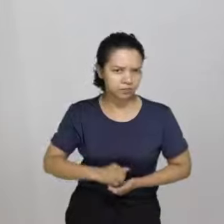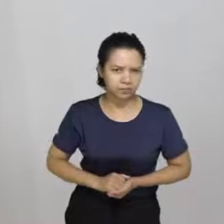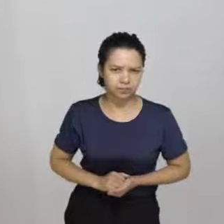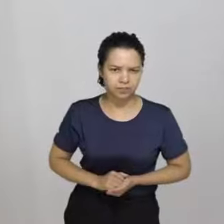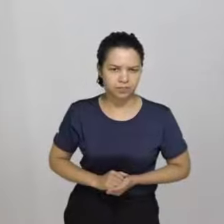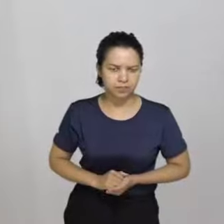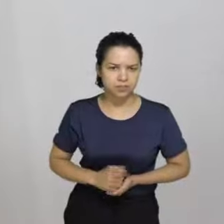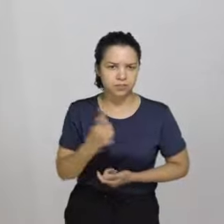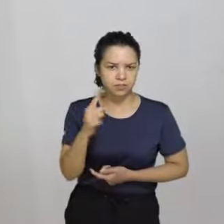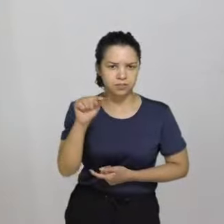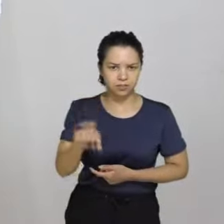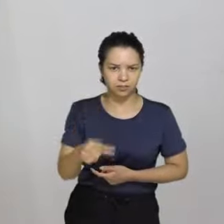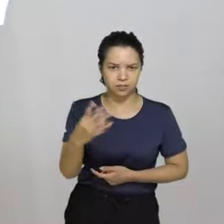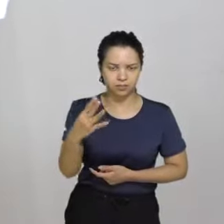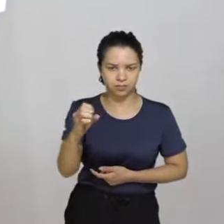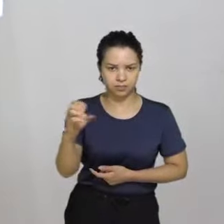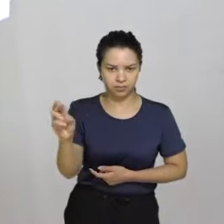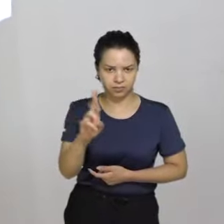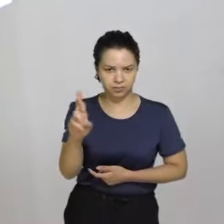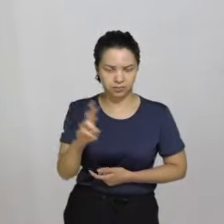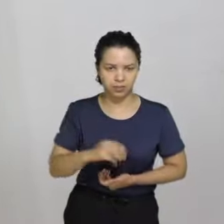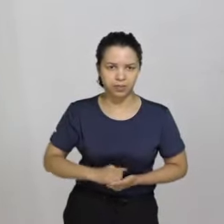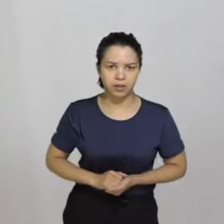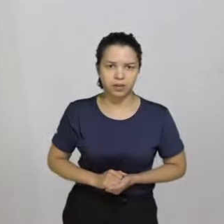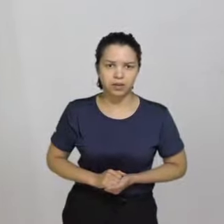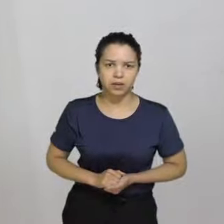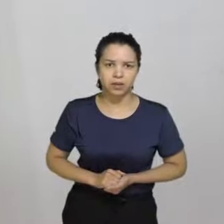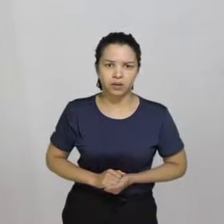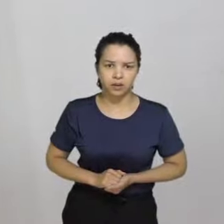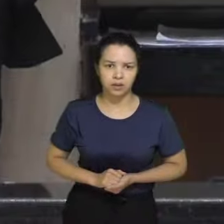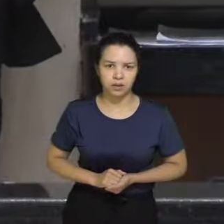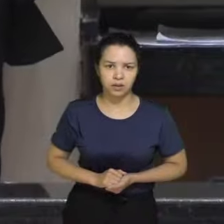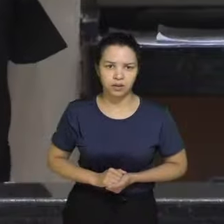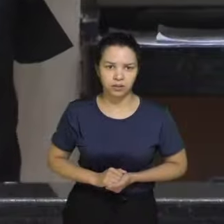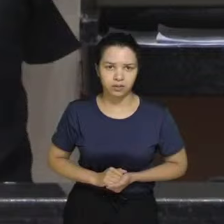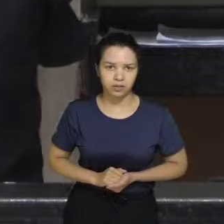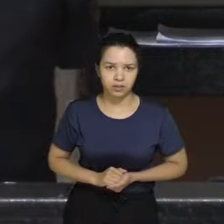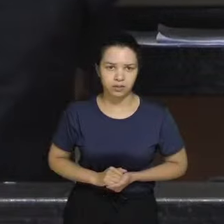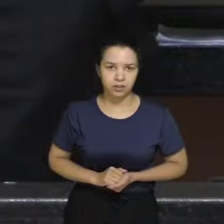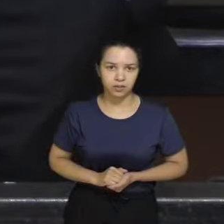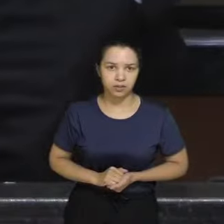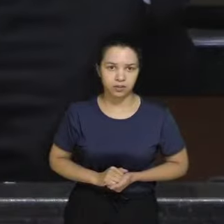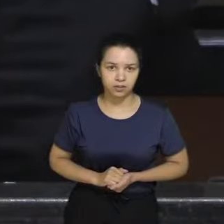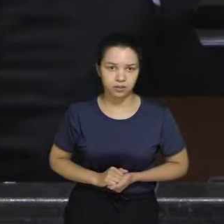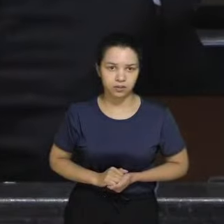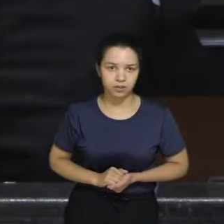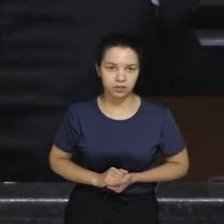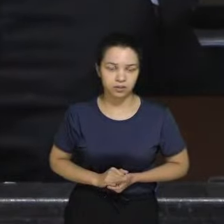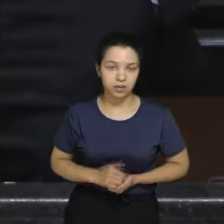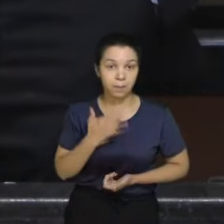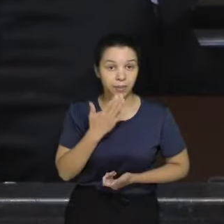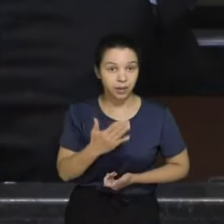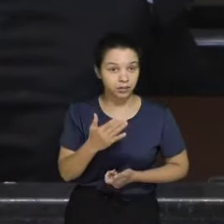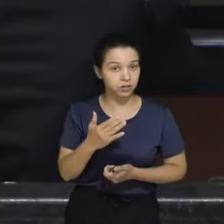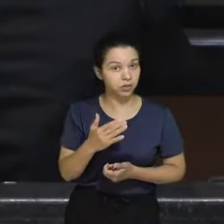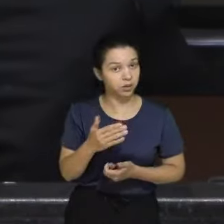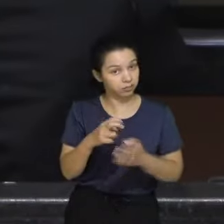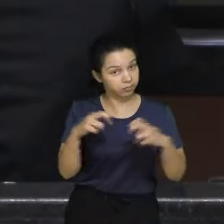R$ 4.800, por gentileza, deputado. Não, eu peço à plateia que respeite o orador. Do contrário, nós